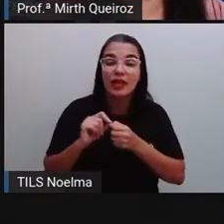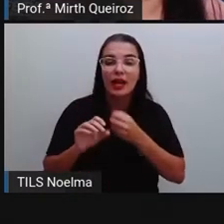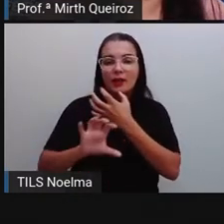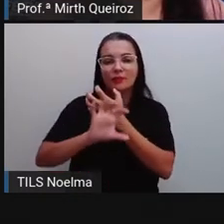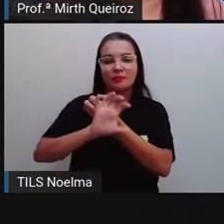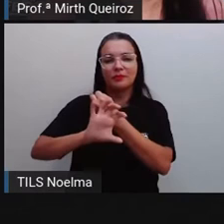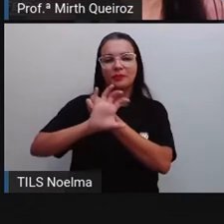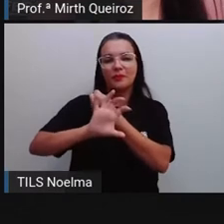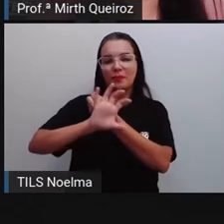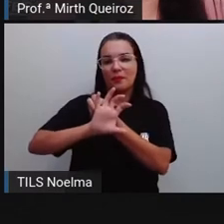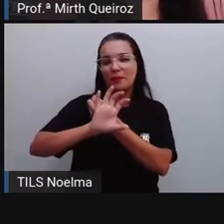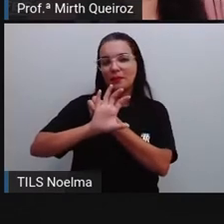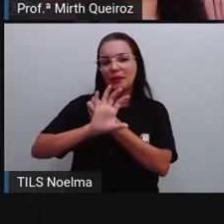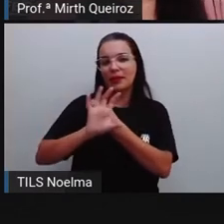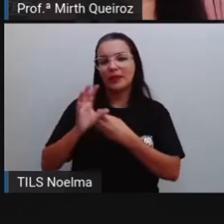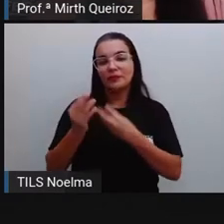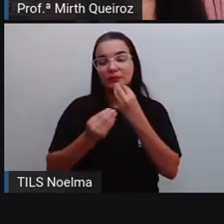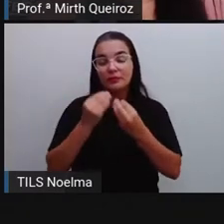E sentir assim